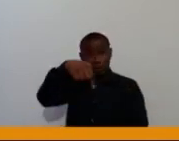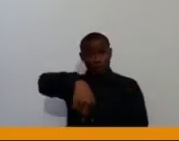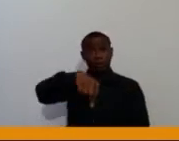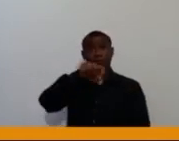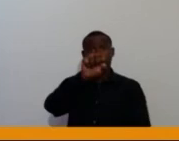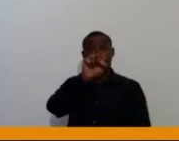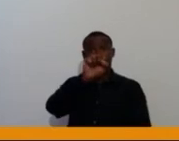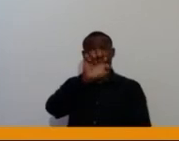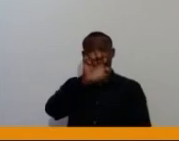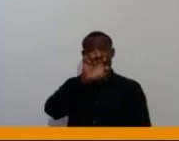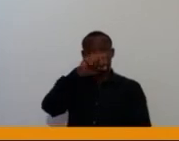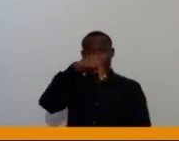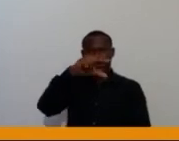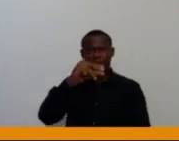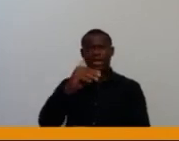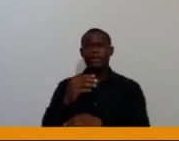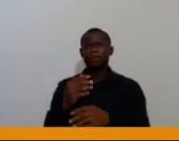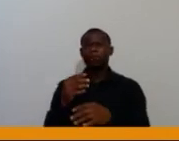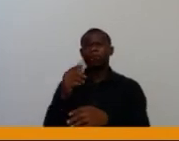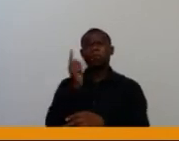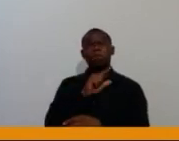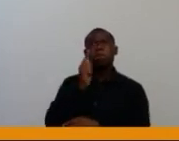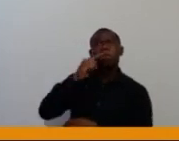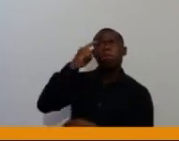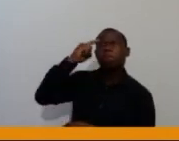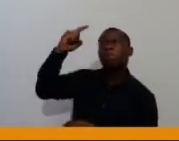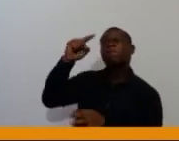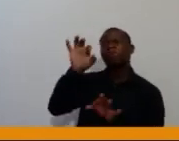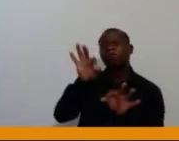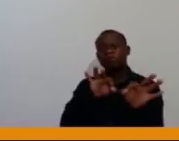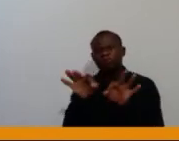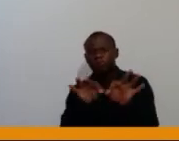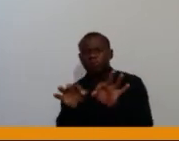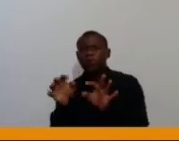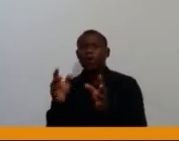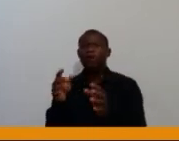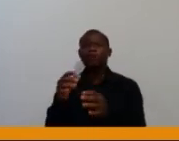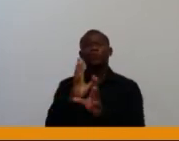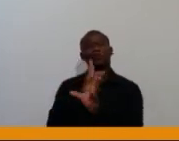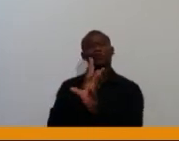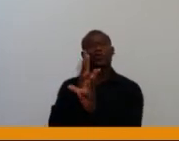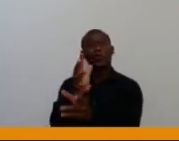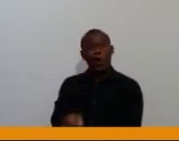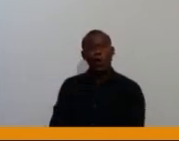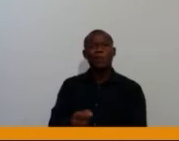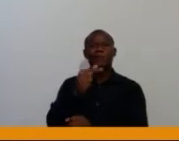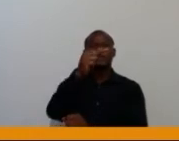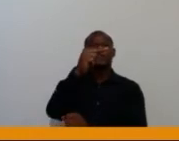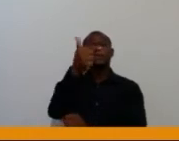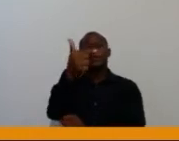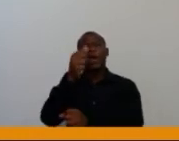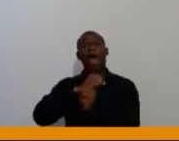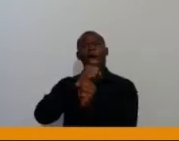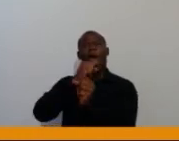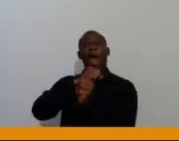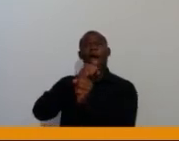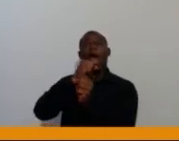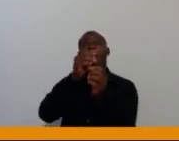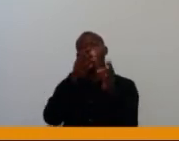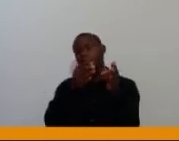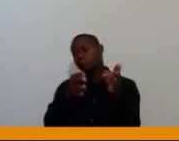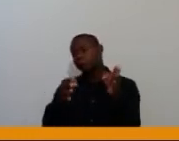construímos ao longo desses 72 anos, né, de existência, onde nunca